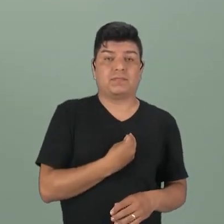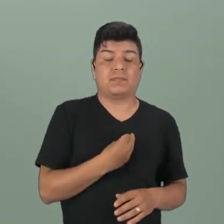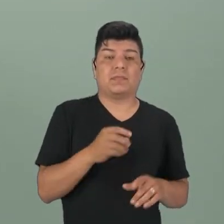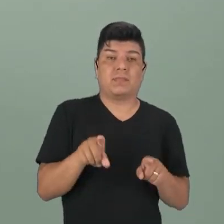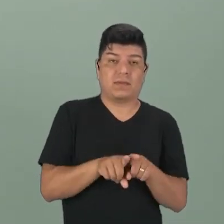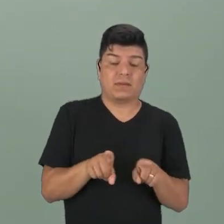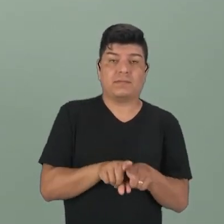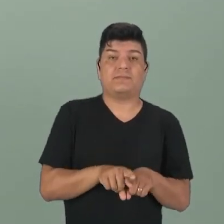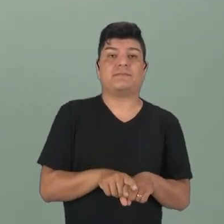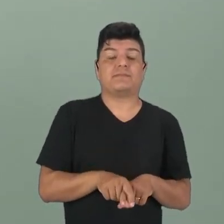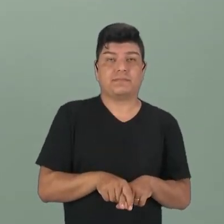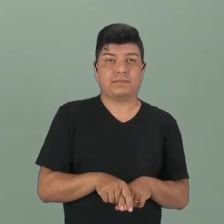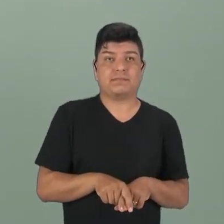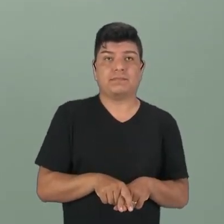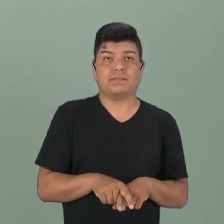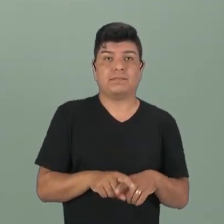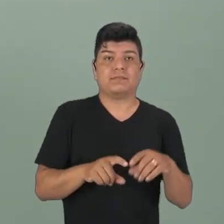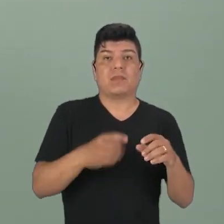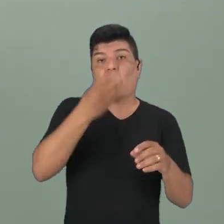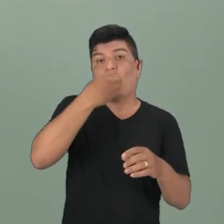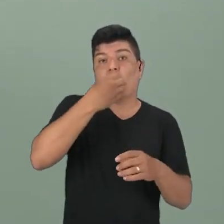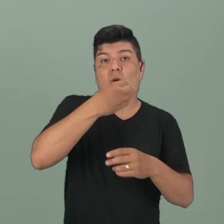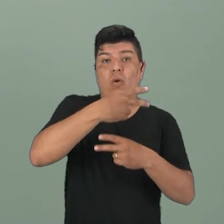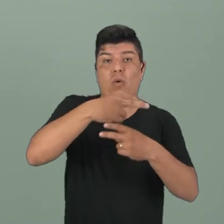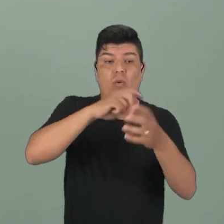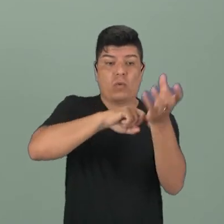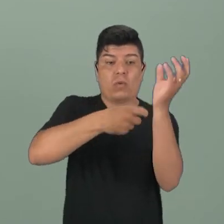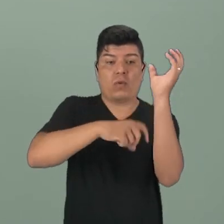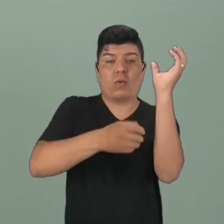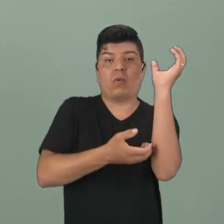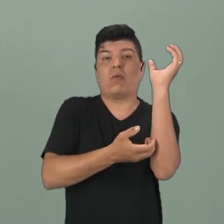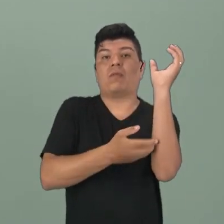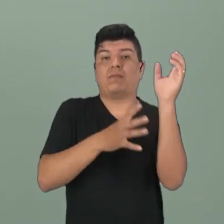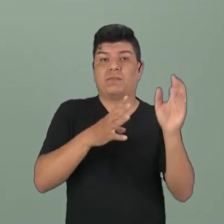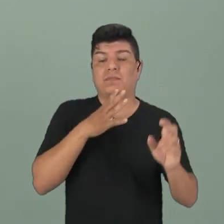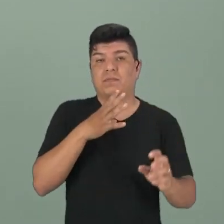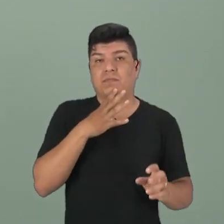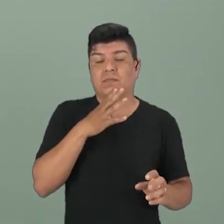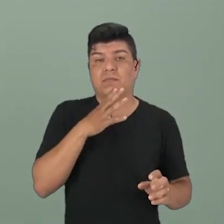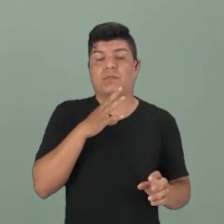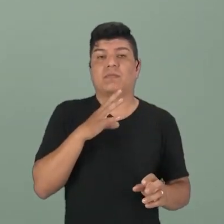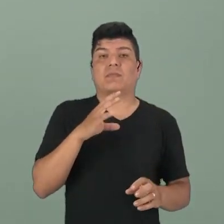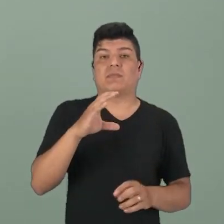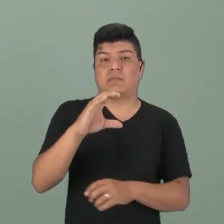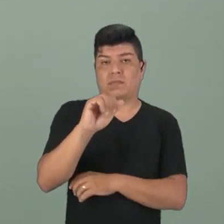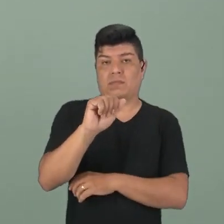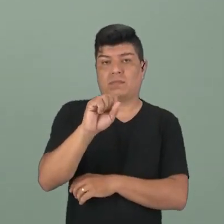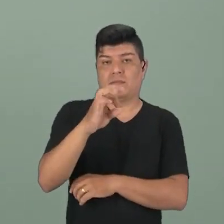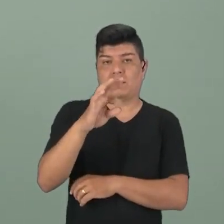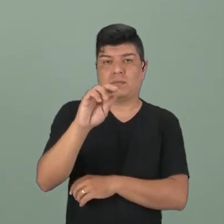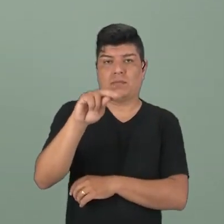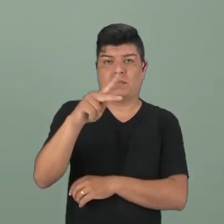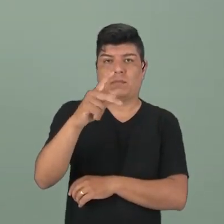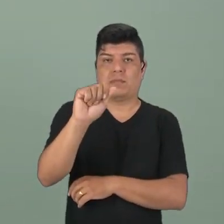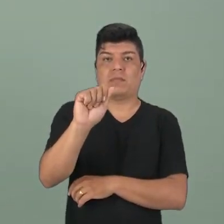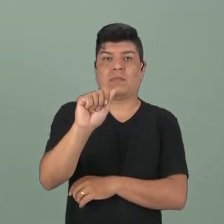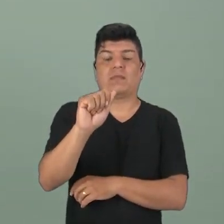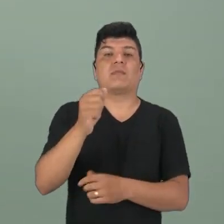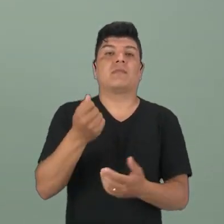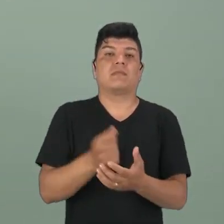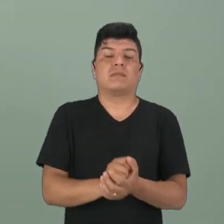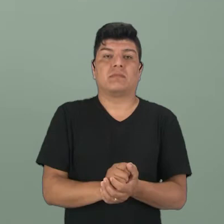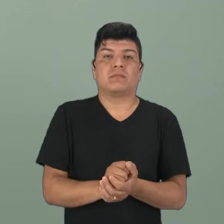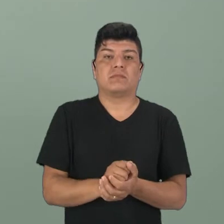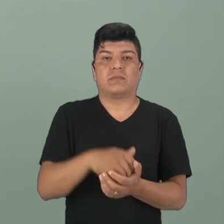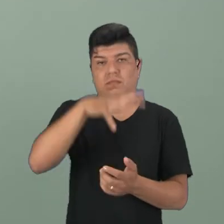E também a castanha, né, que hoje nós conhecemos ela como castanha do Pará, mas é a castanha